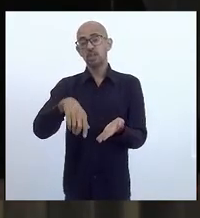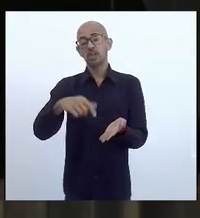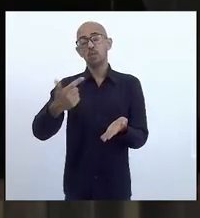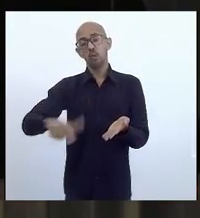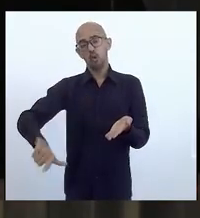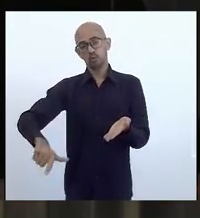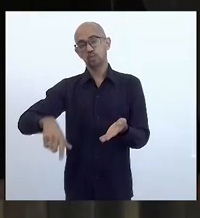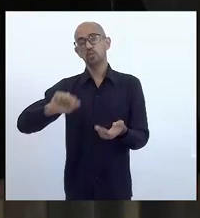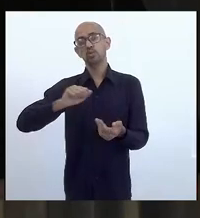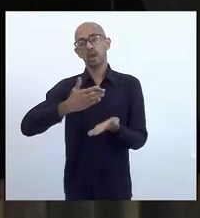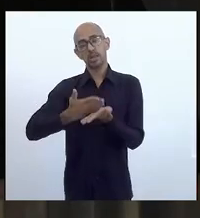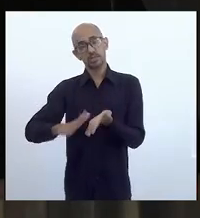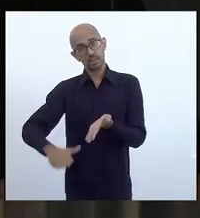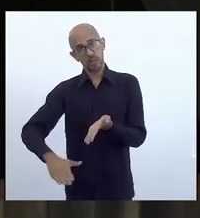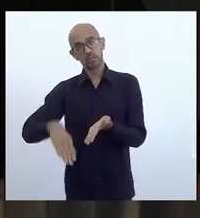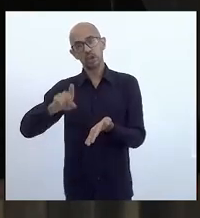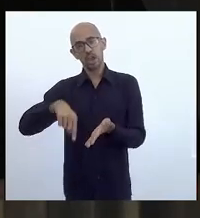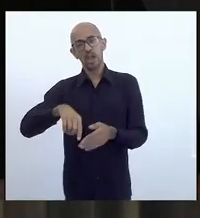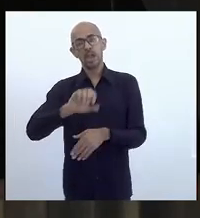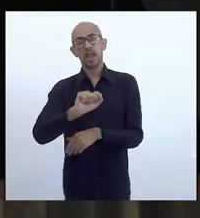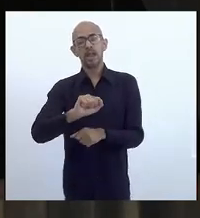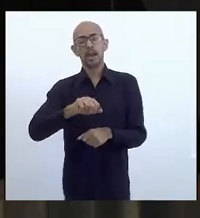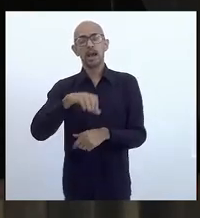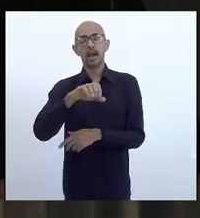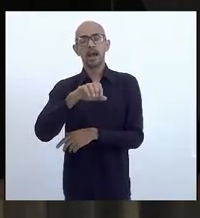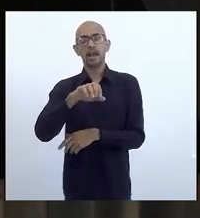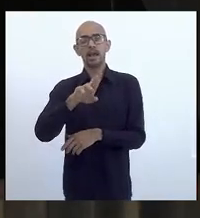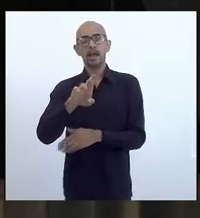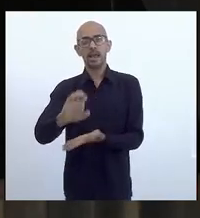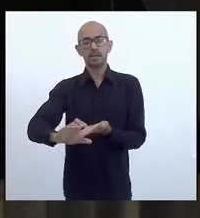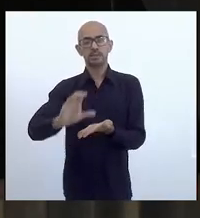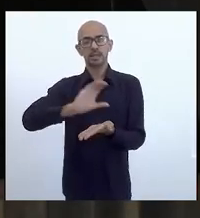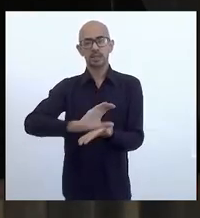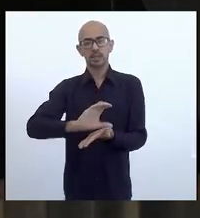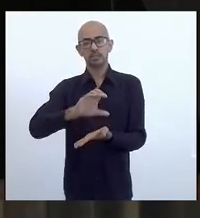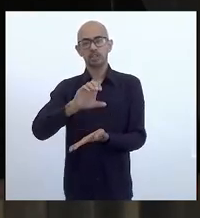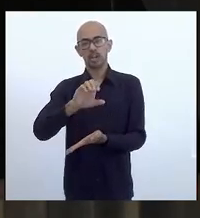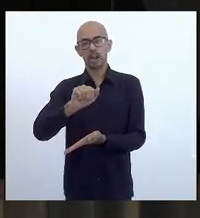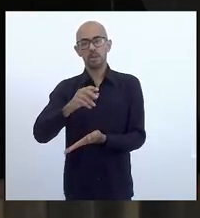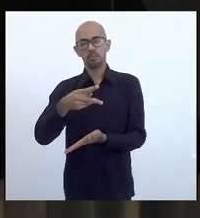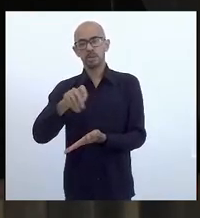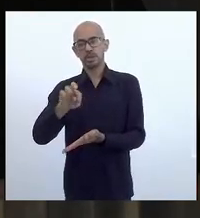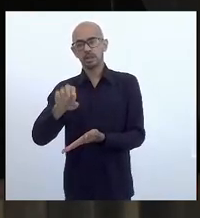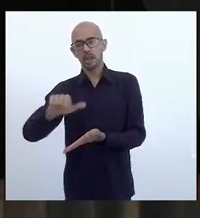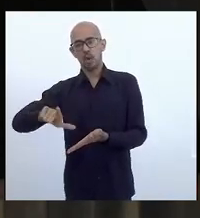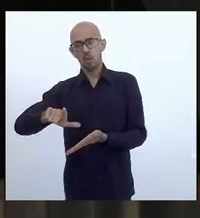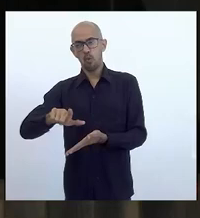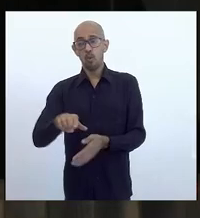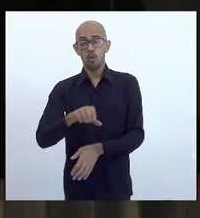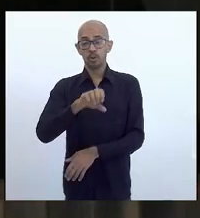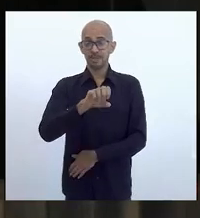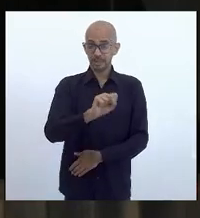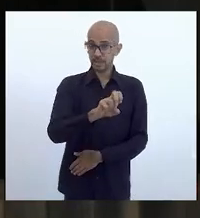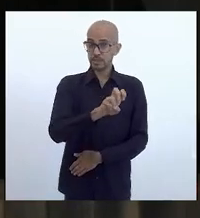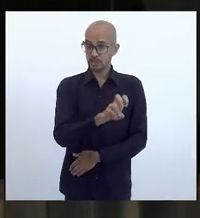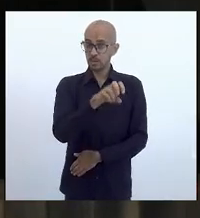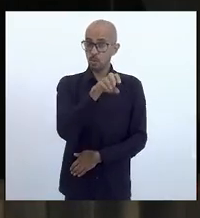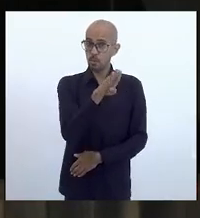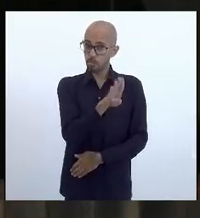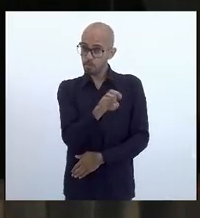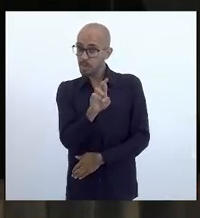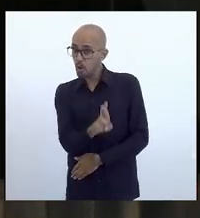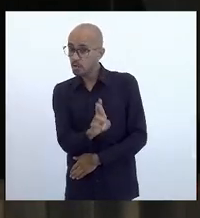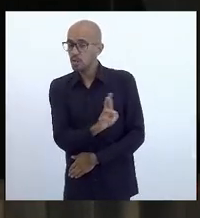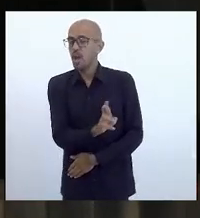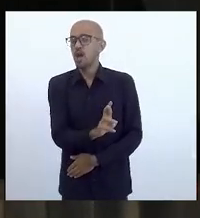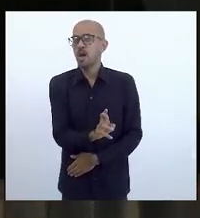para as despesas, que também há uma previsão em torno de 85 bilhões, a gente vai ver que